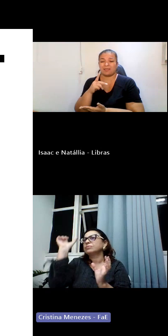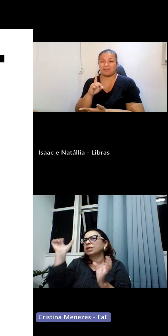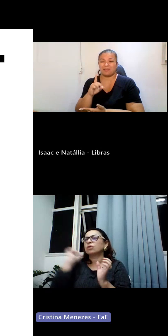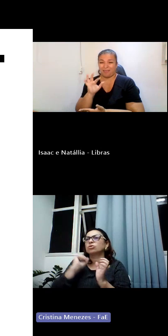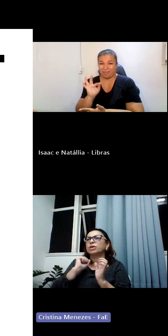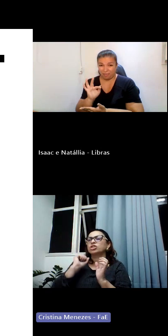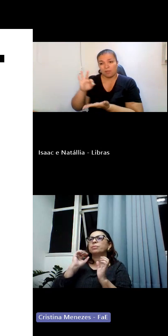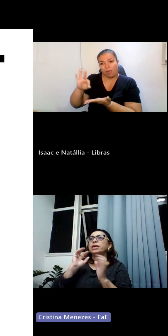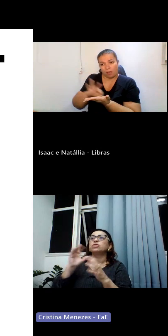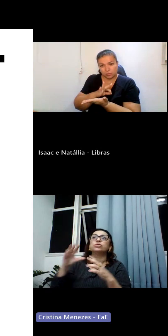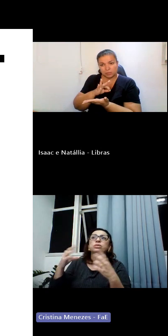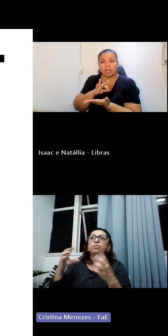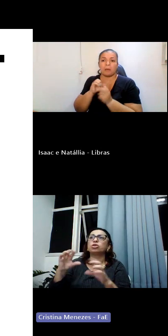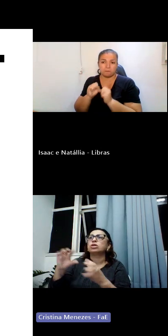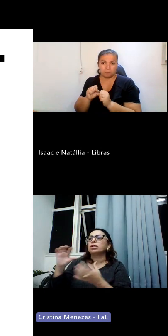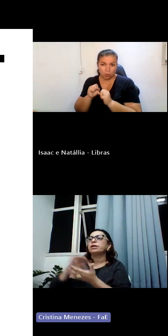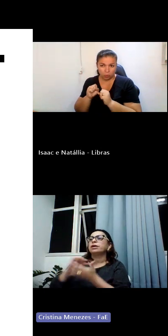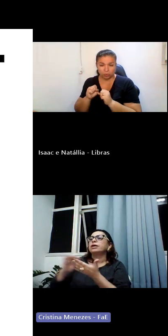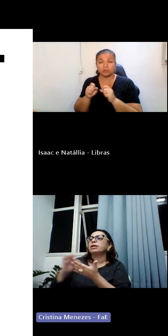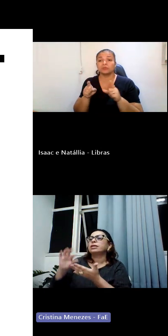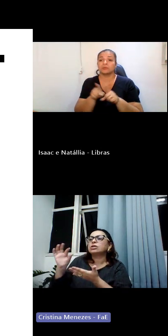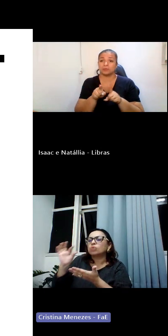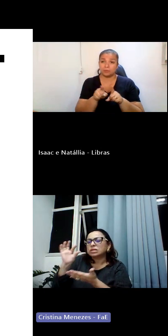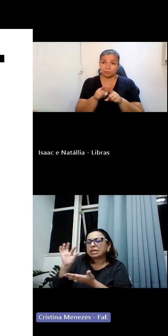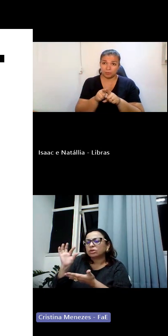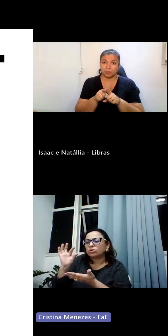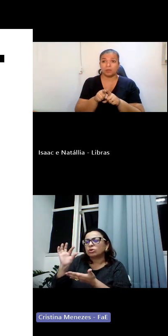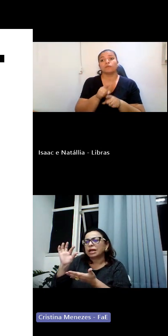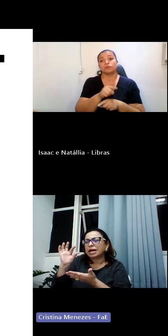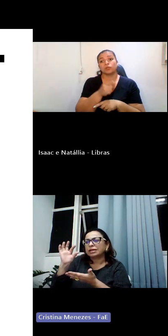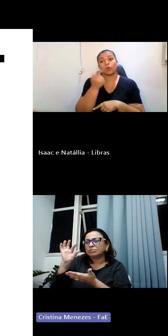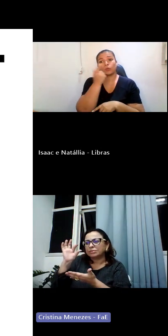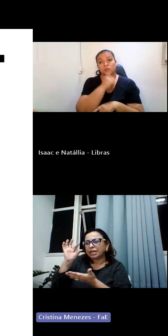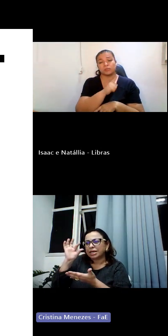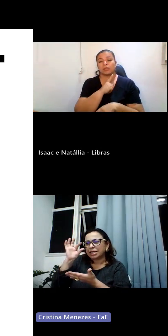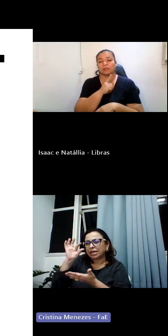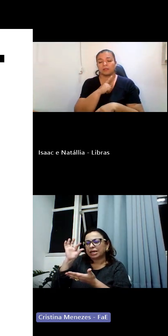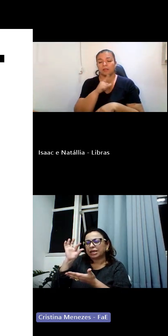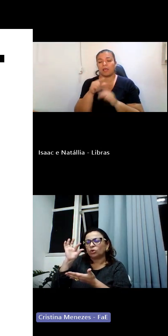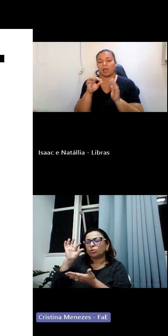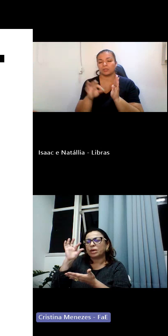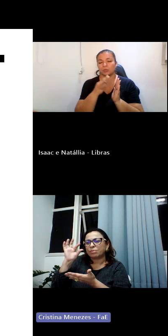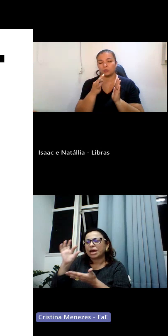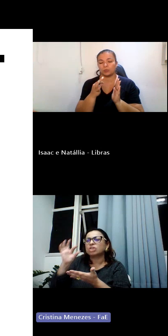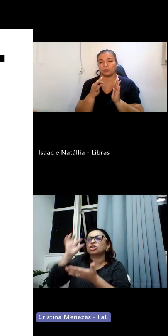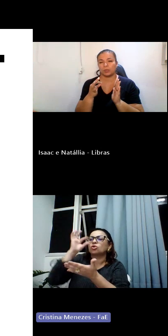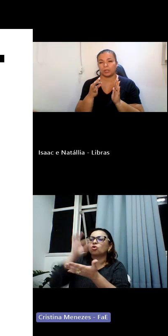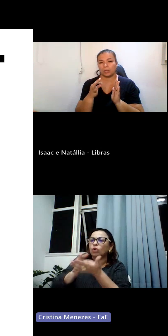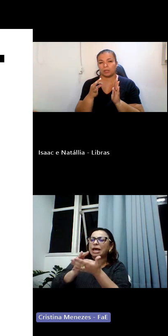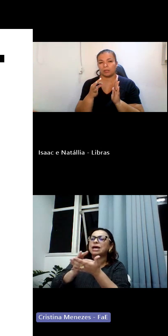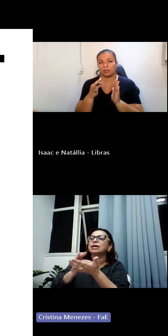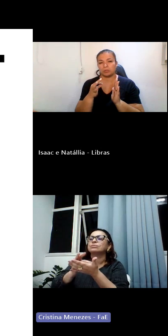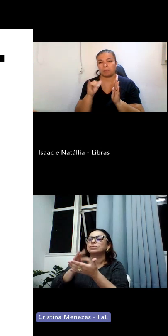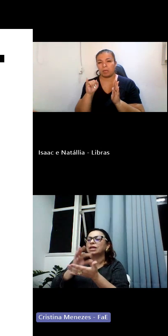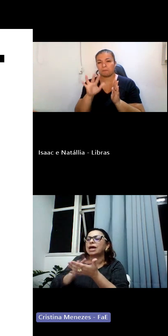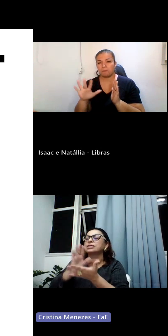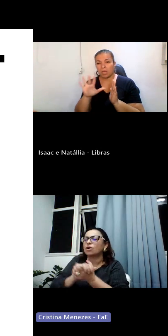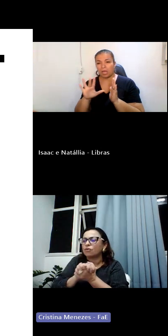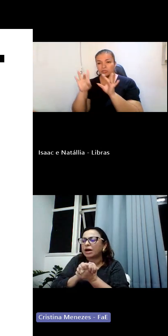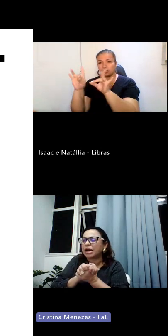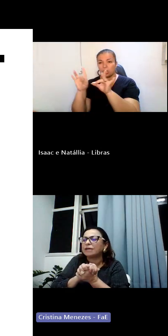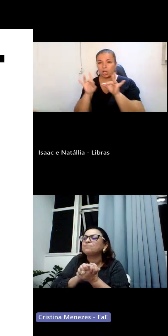assinar automaticamente. Você pode ter a sua assinatura lá, né, numa imagem, colar